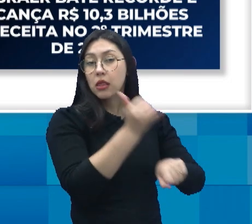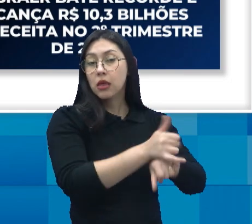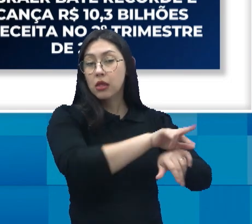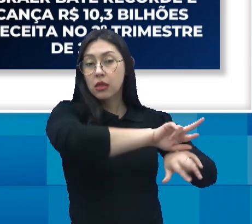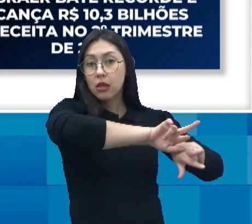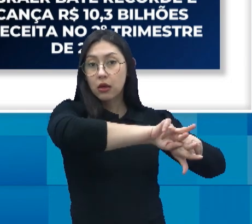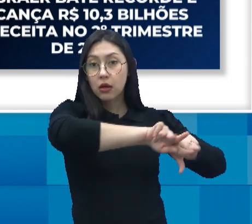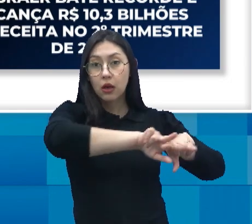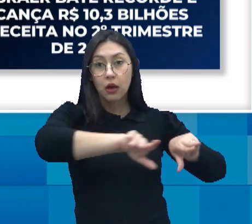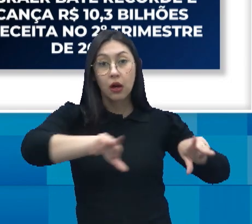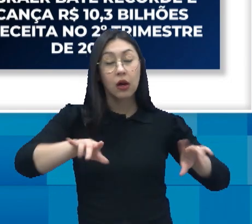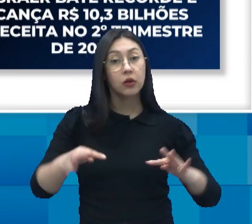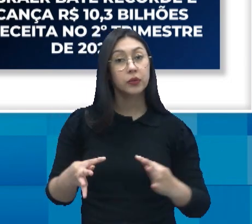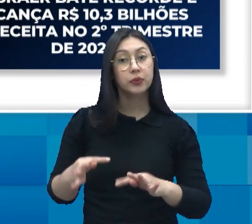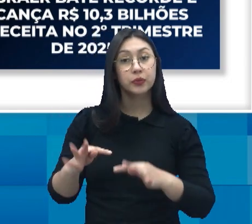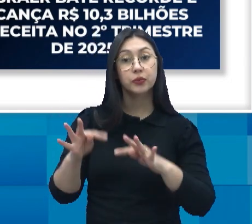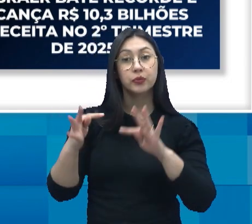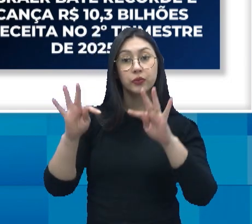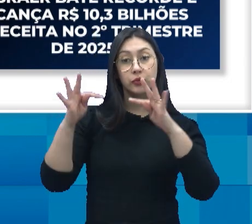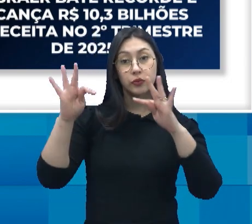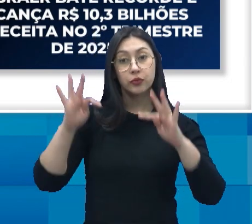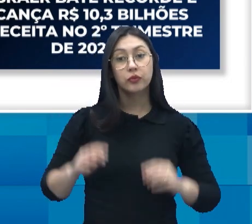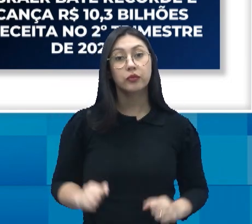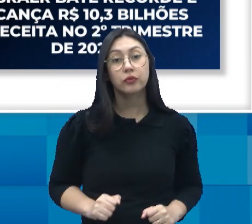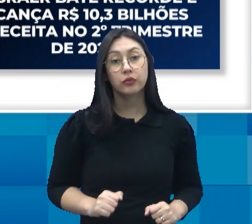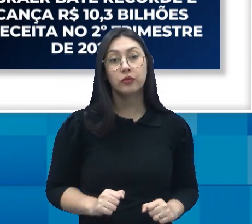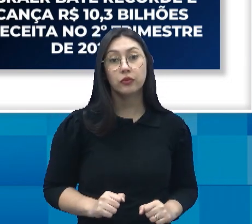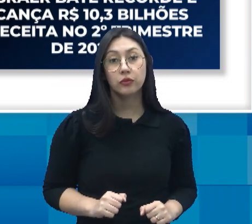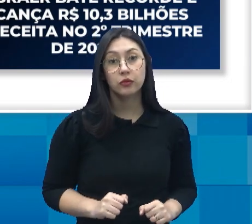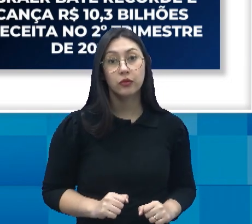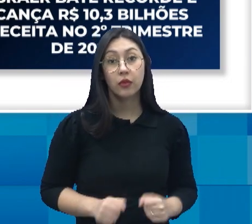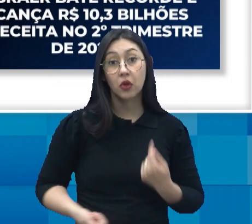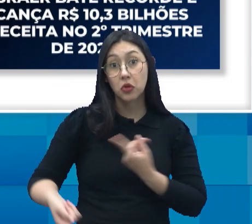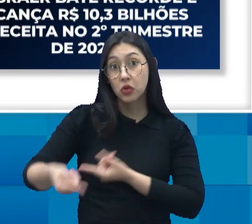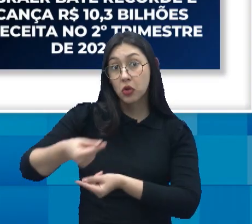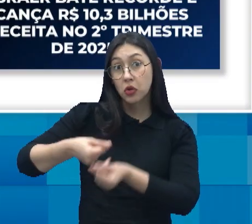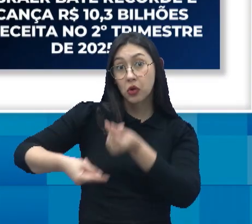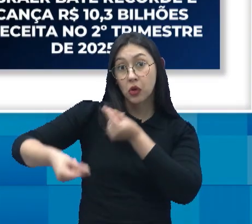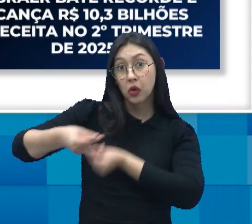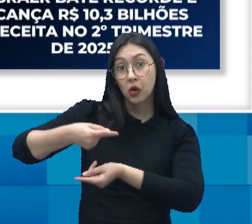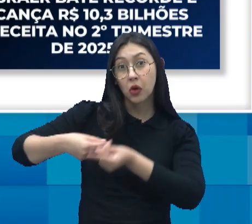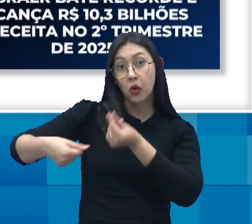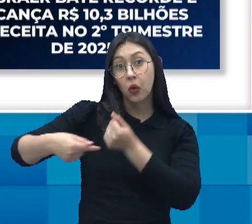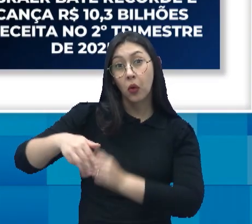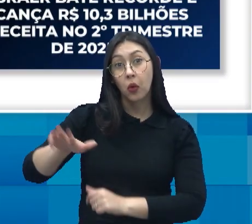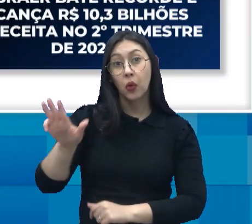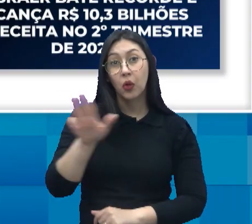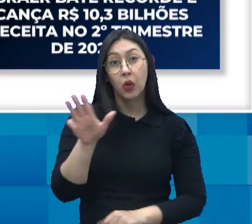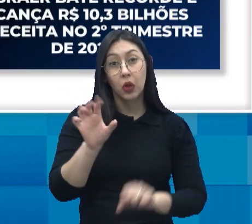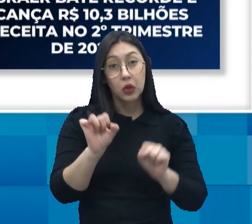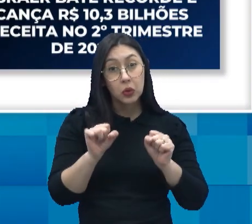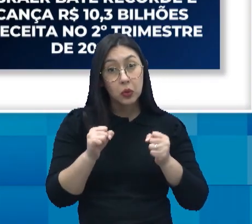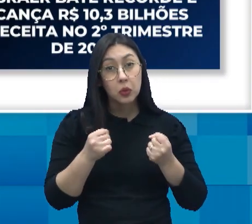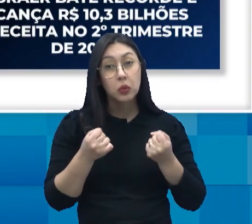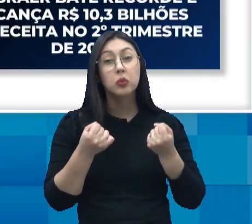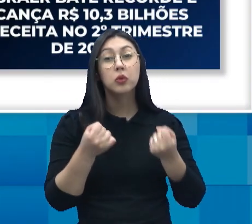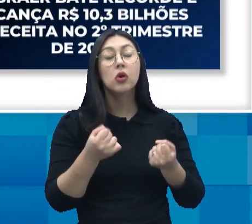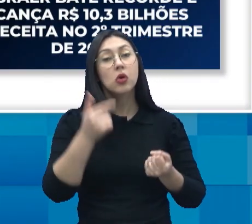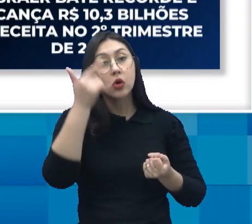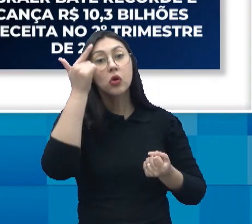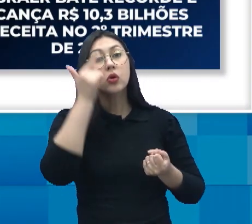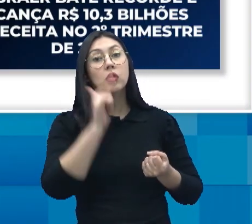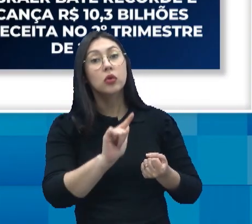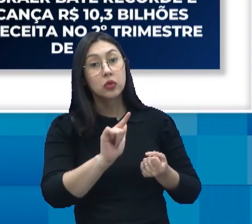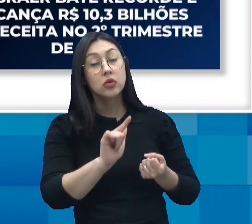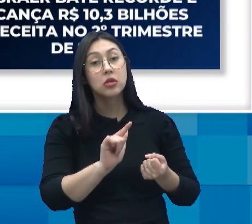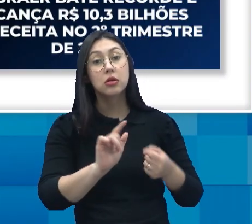de tecnologia. As intensas negociações e o esforço do governo Lula garantiu que